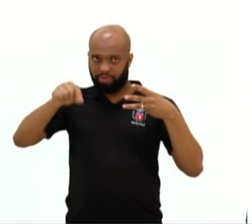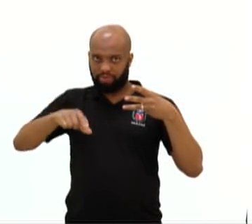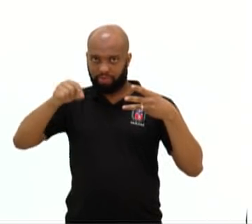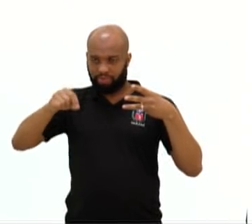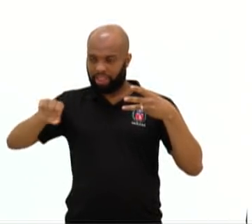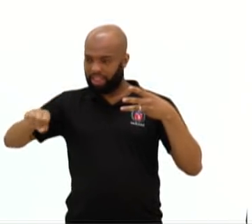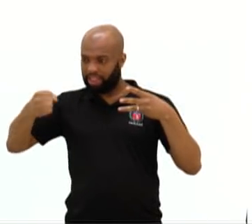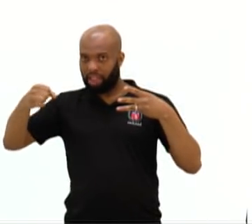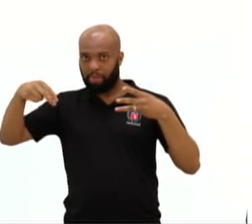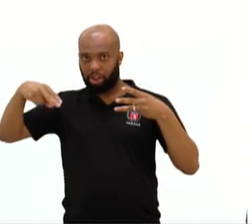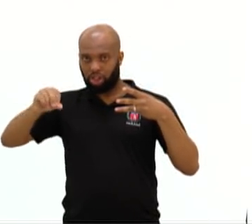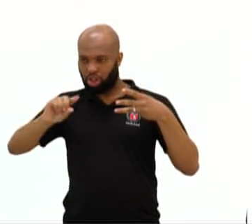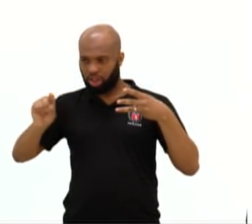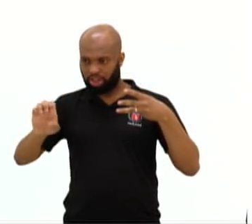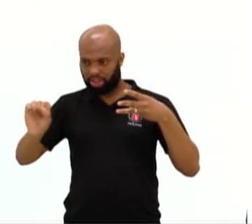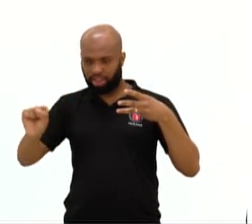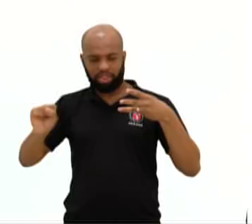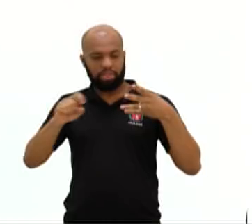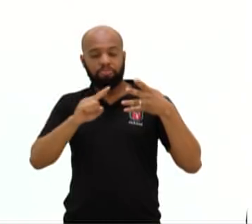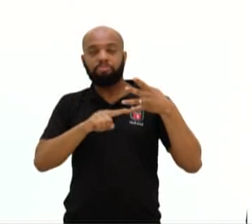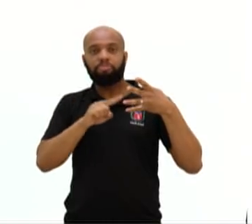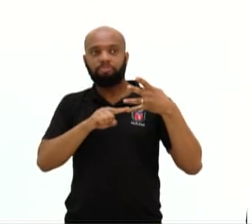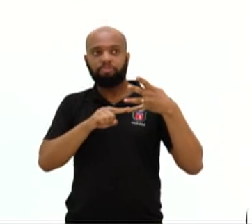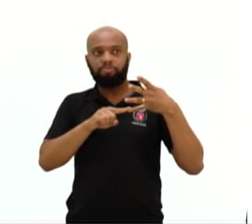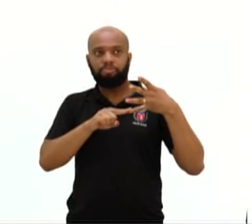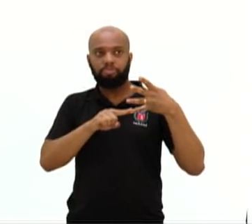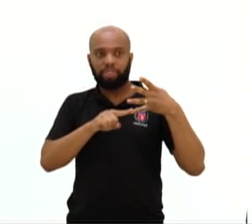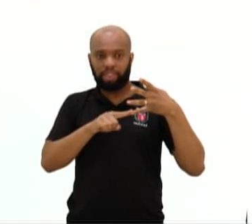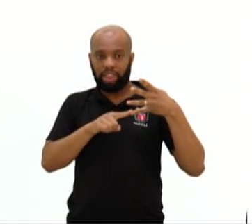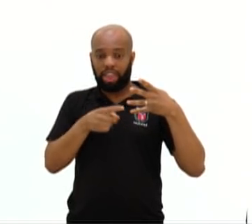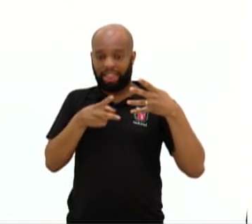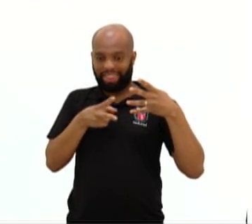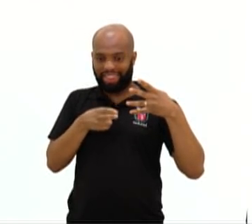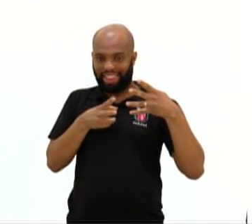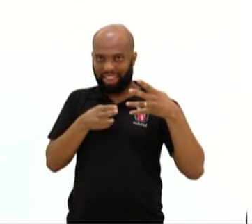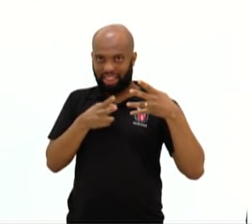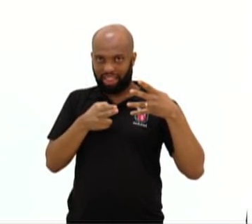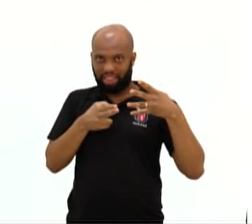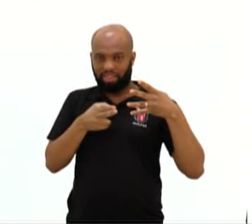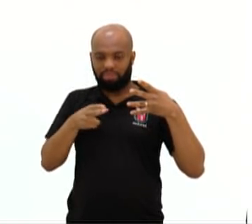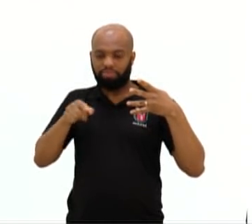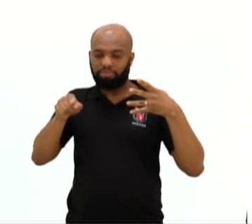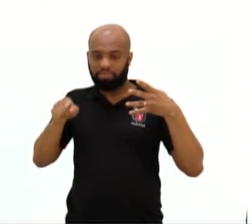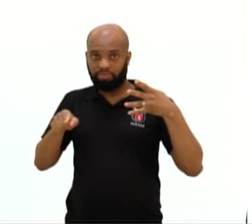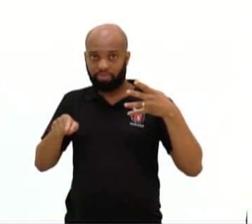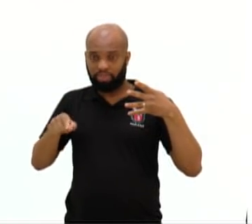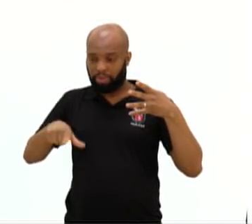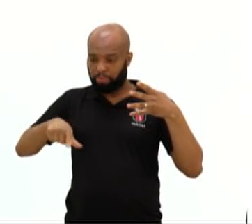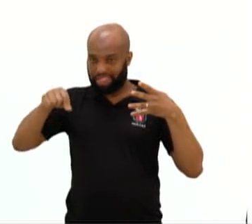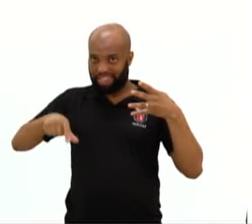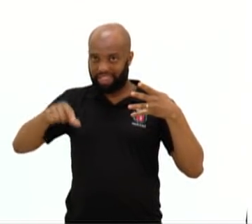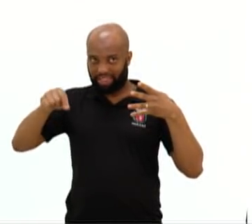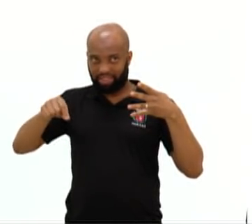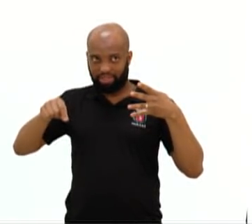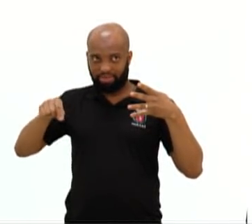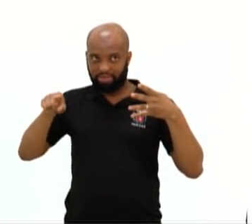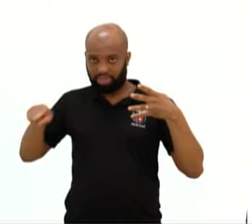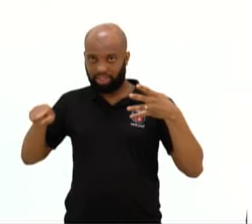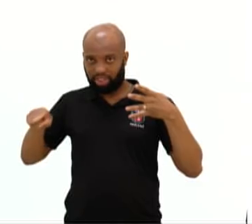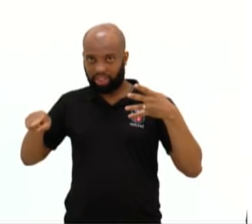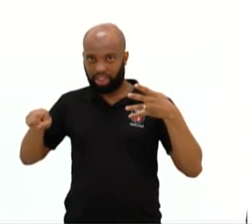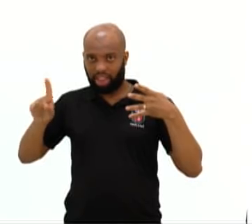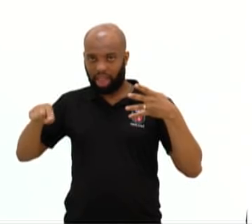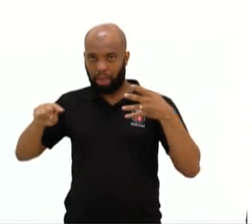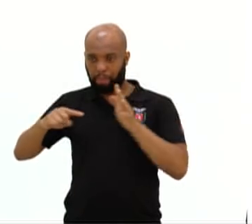quebra-nozes é semimóvel. Ou letra D. A tesoura é uma roldana? Ou a pinça é um plano inclinado? Ou o quebra-nozes